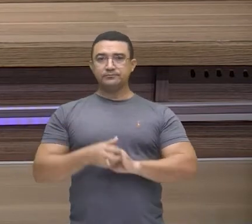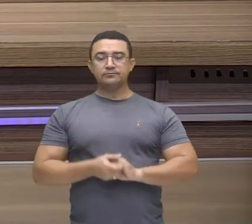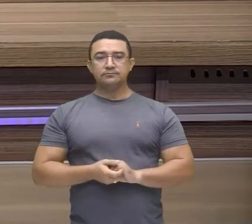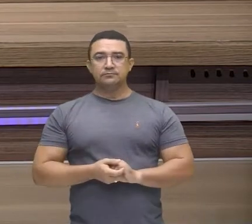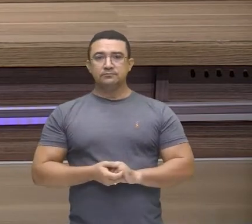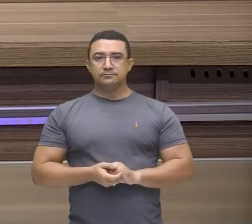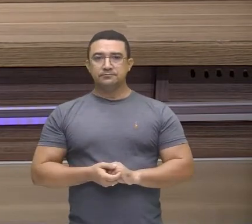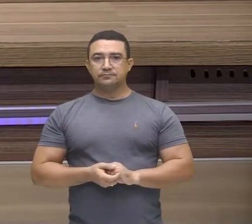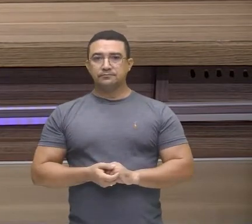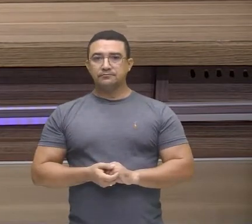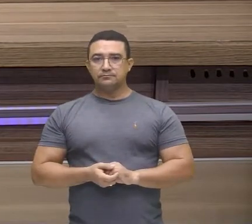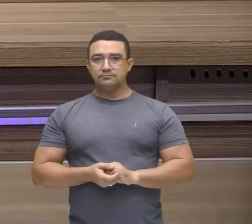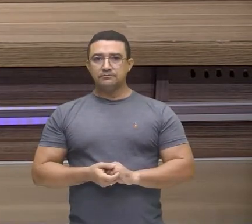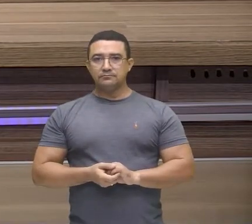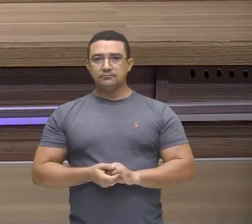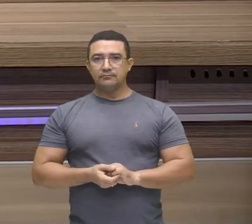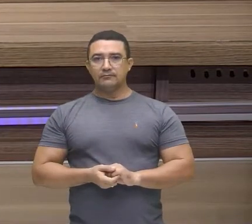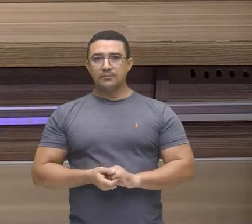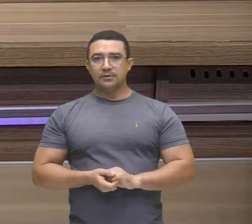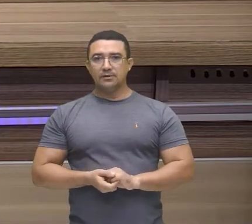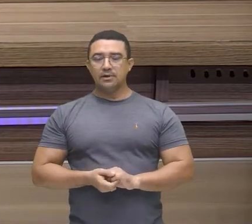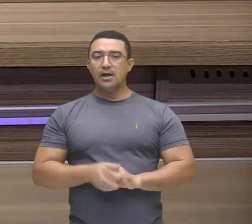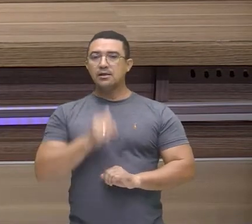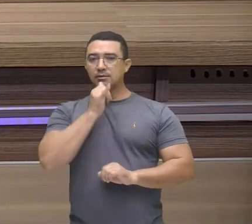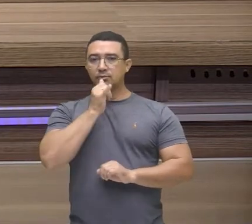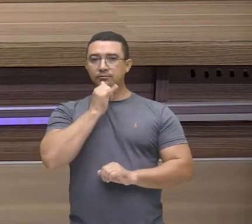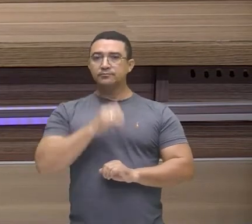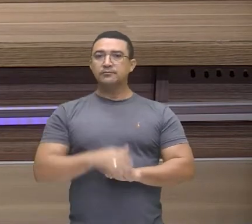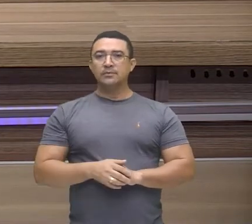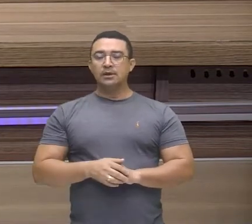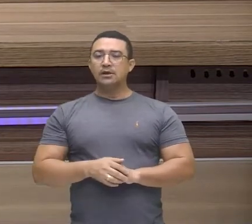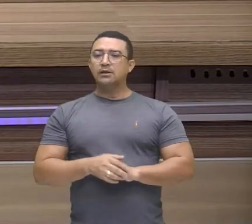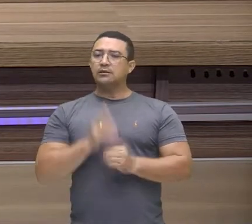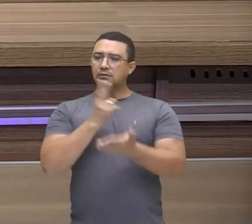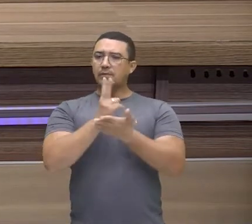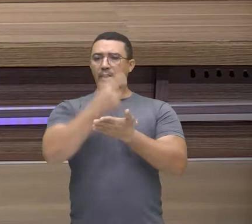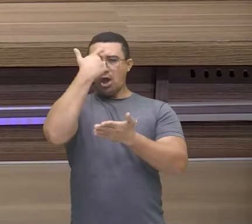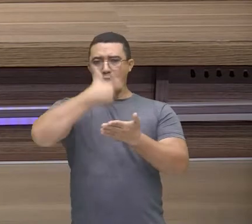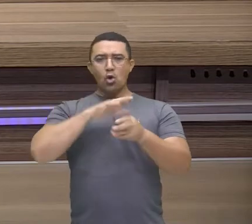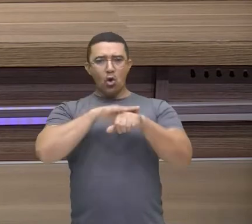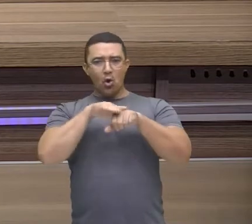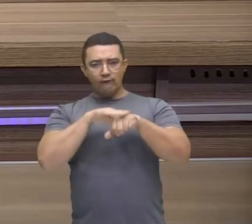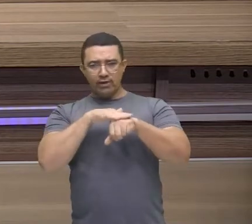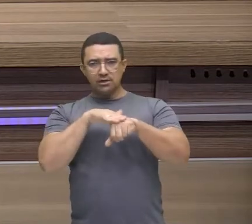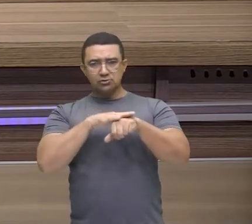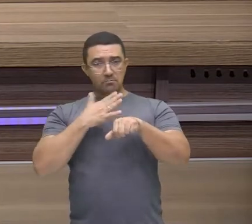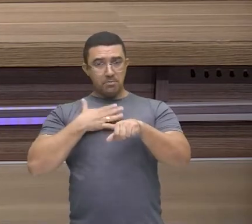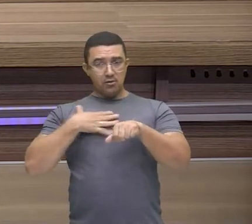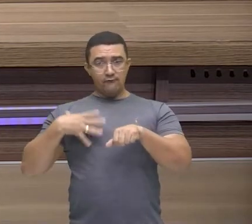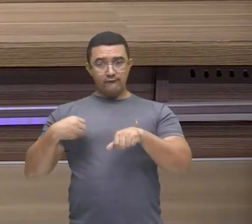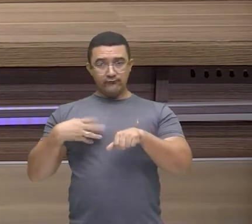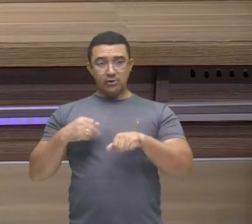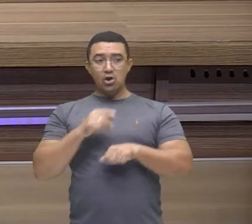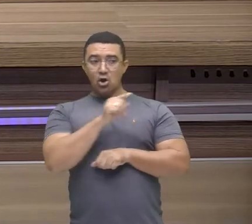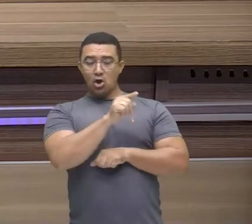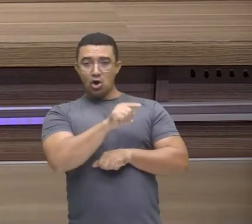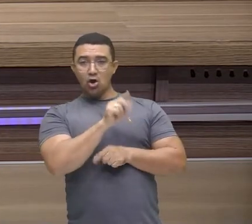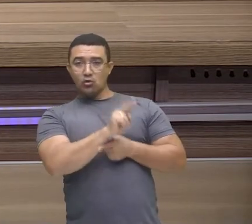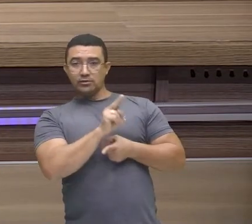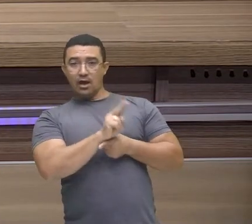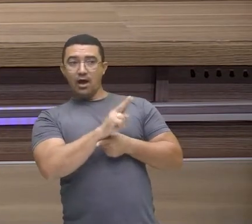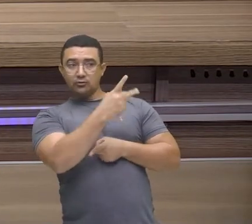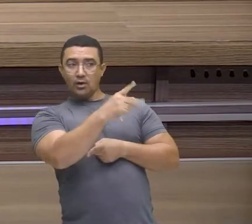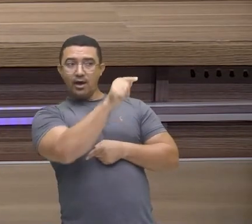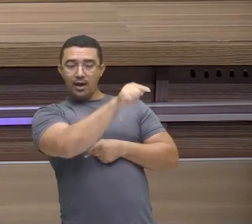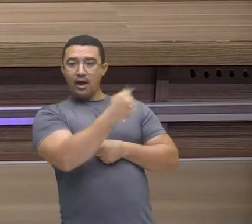tem 32 anos, e de repente, toda vez que a gente conversa toda semana, eu digo para ele, cuidado com a moça, que ele é solteiro, né? Ele tem